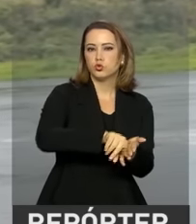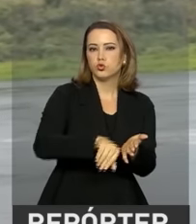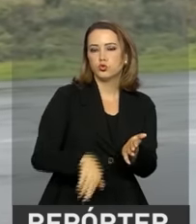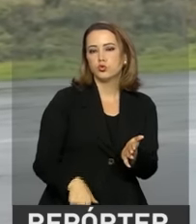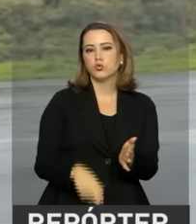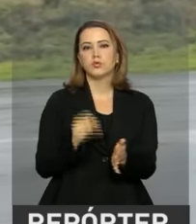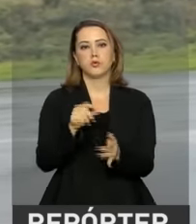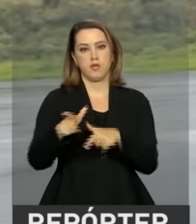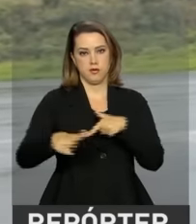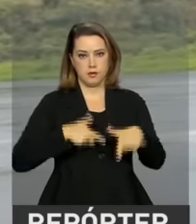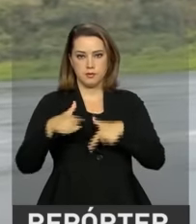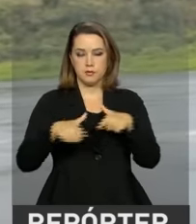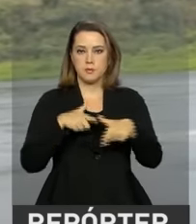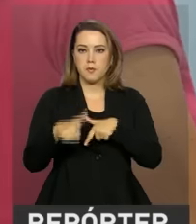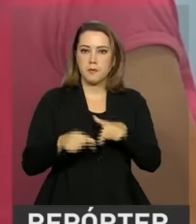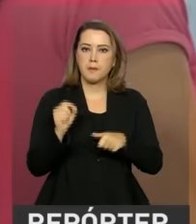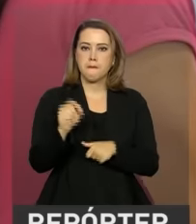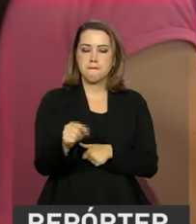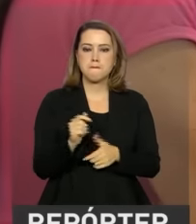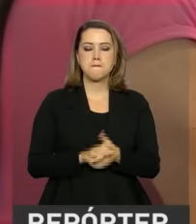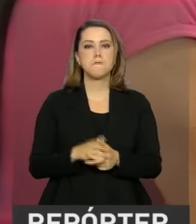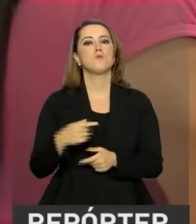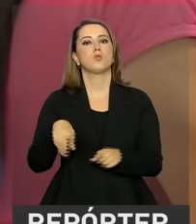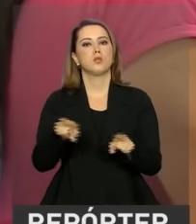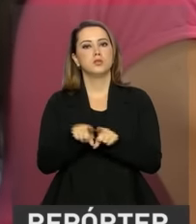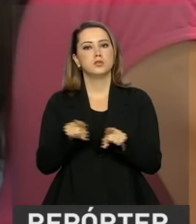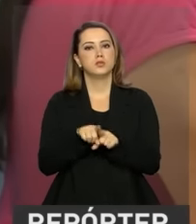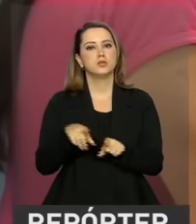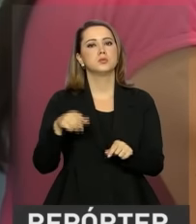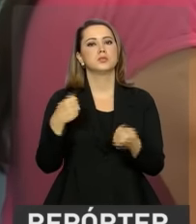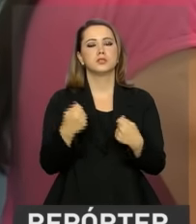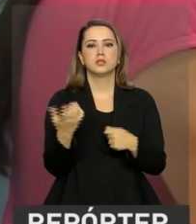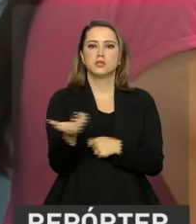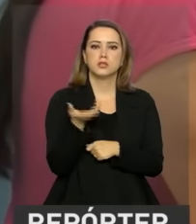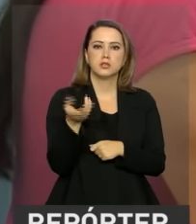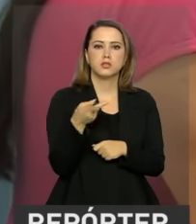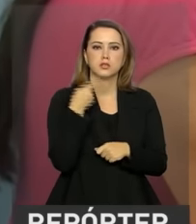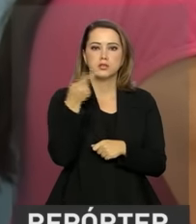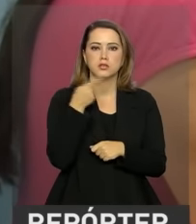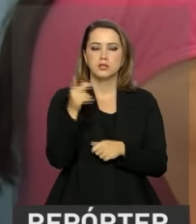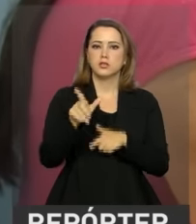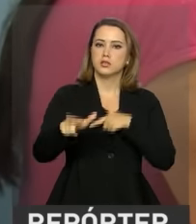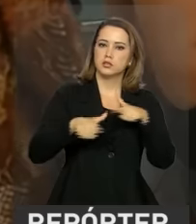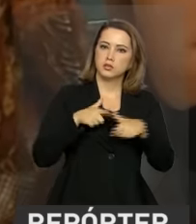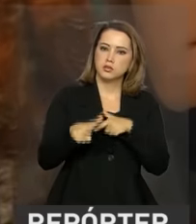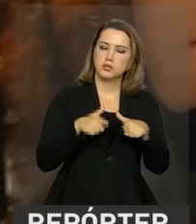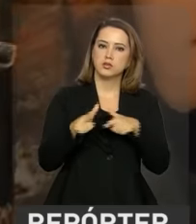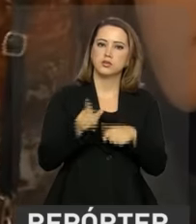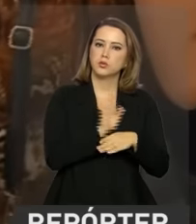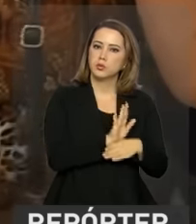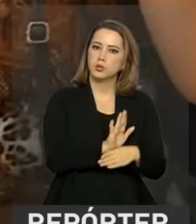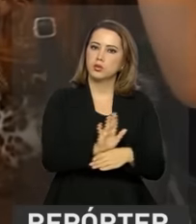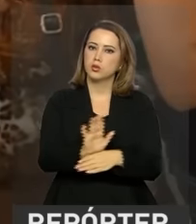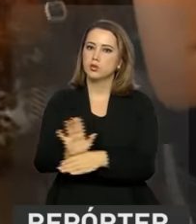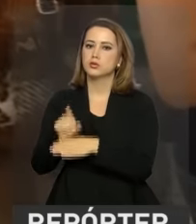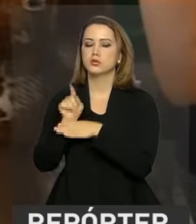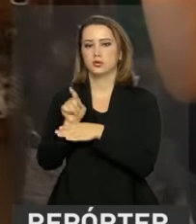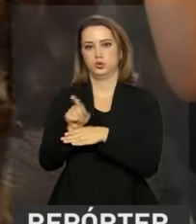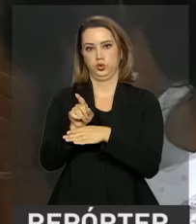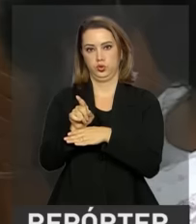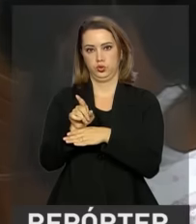segurança pública e fiscalização também gostaria de ressaltar o trabalho de assistência Cívico social que está sendo